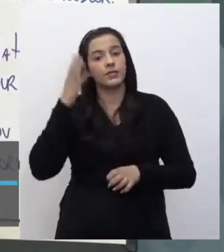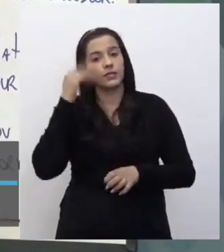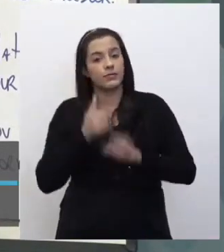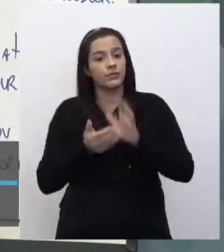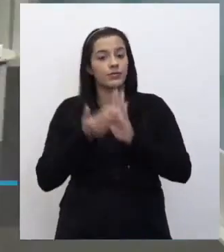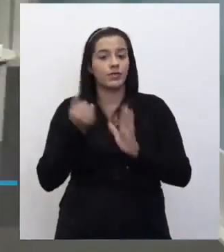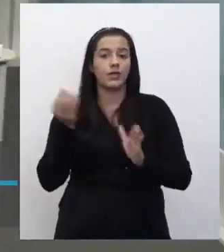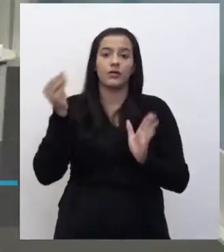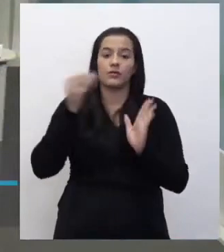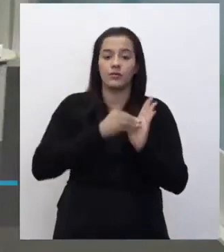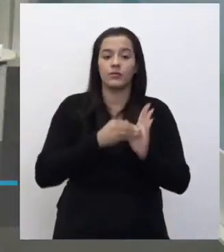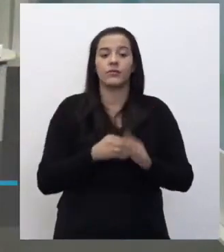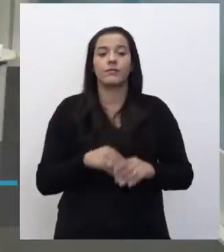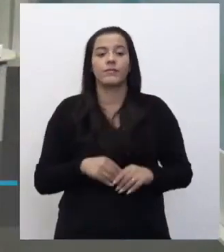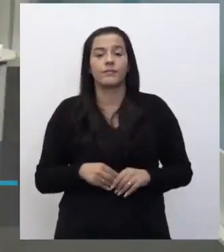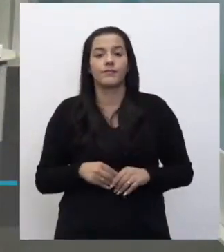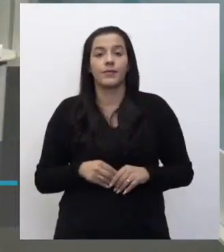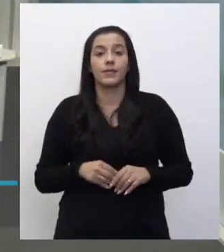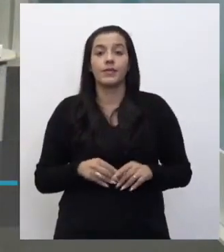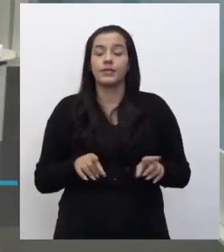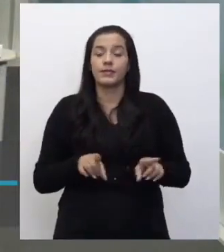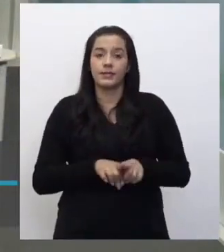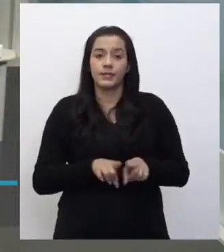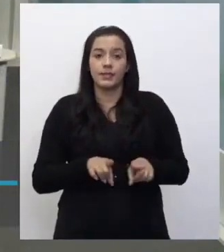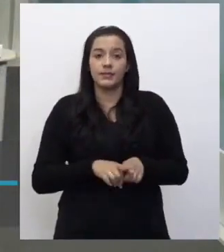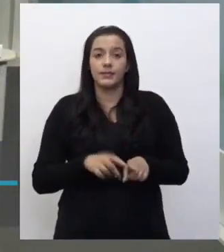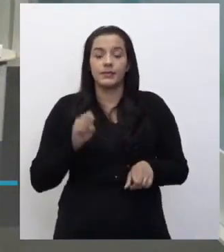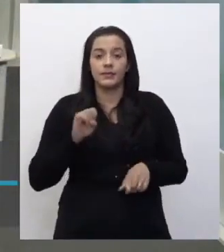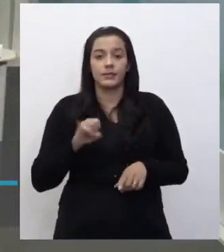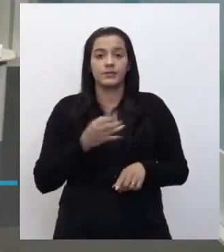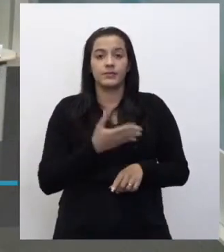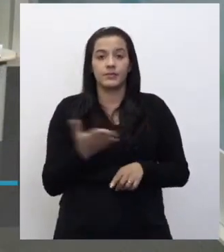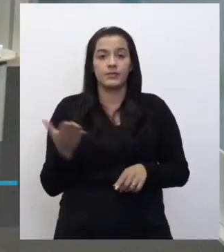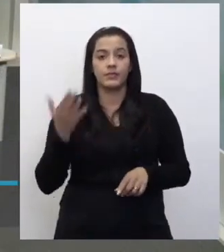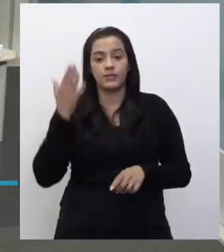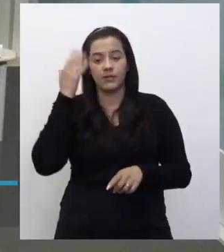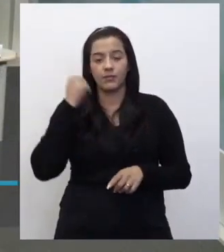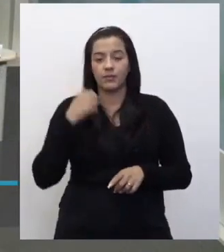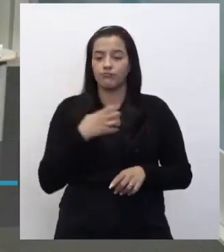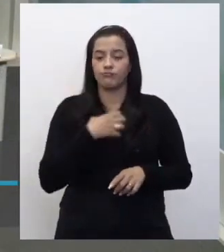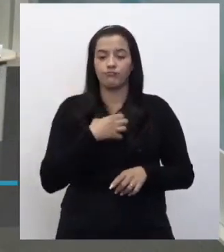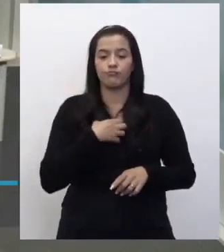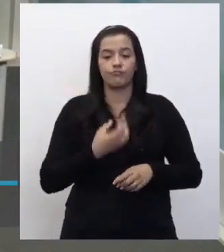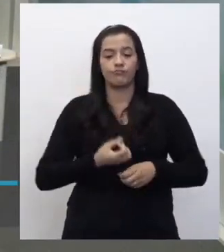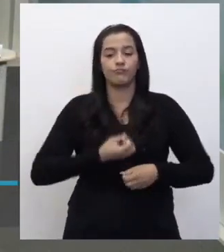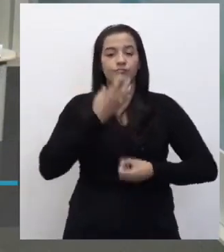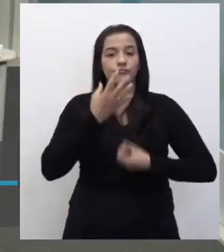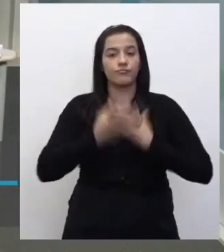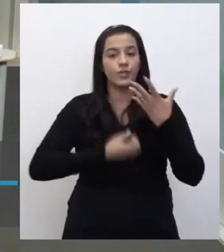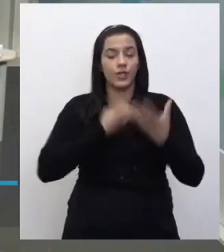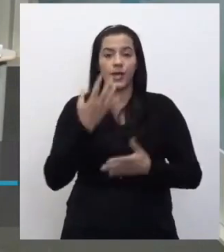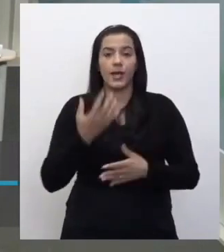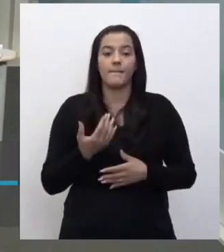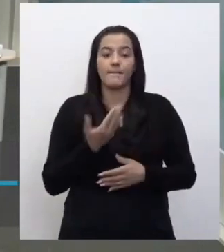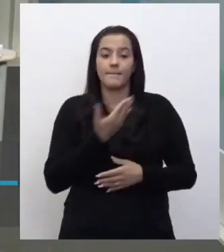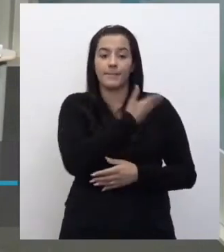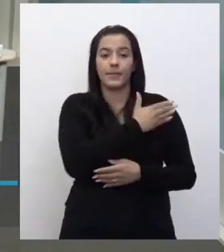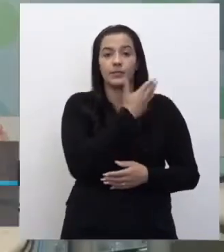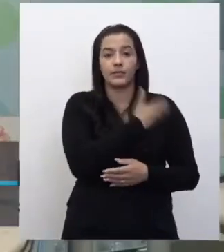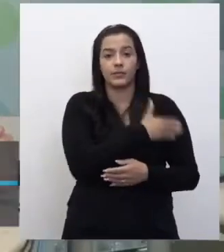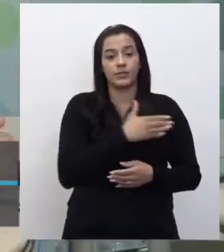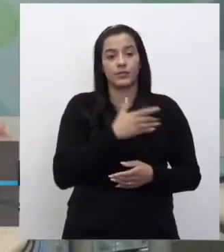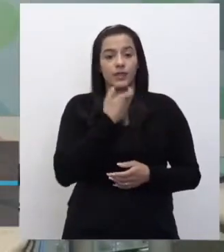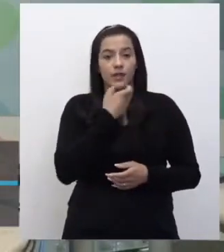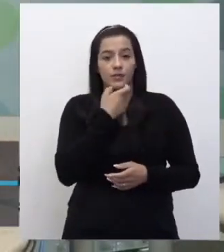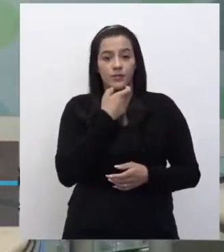né, Ed? Sim, e também você não, se você souber montar, se expressar, você não sofre também preconceito linguístico, né, João? Exatamente. Que é uma coisa